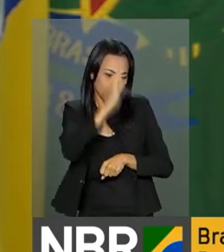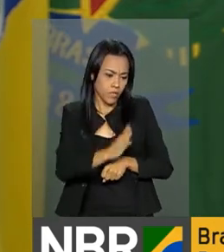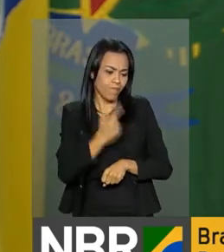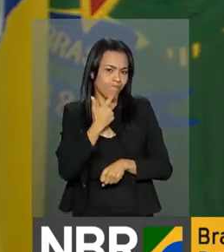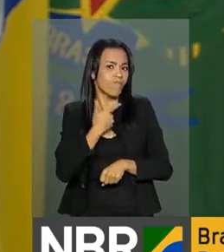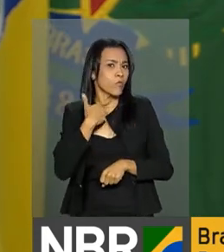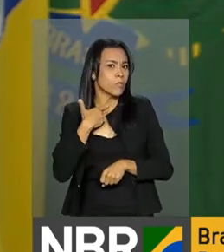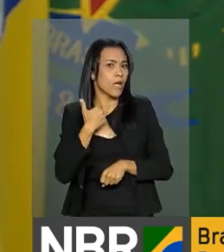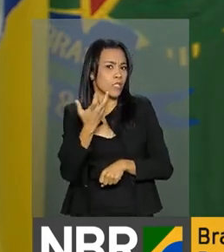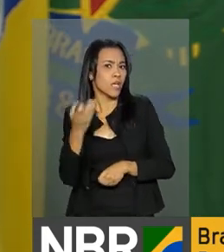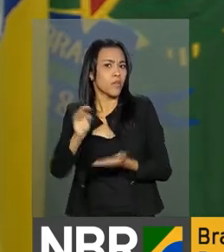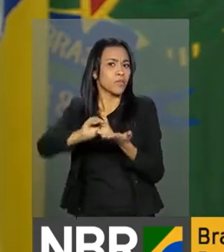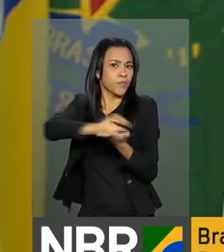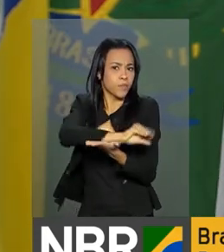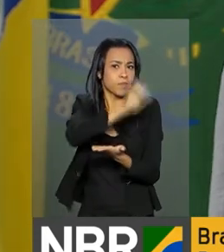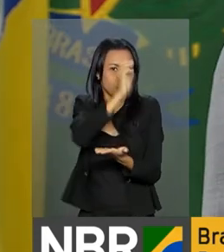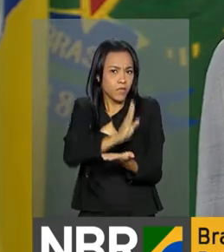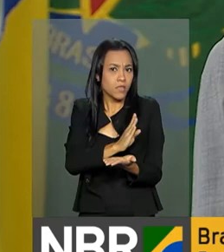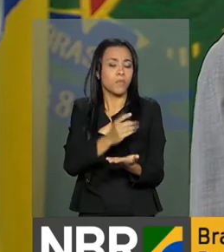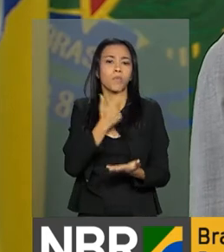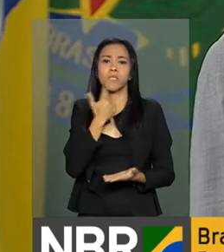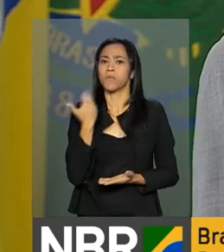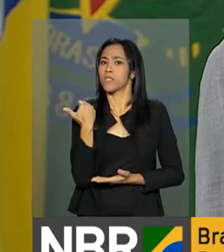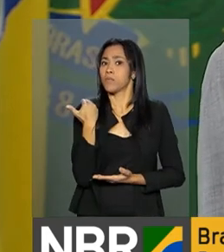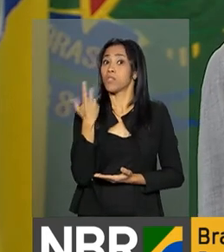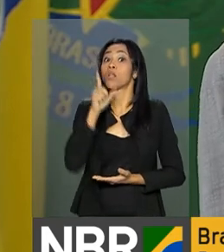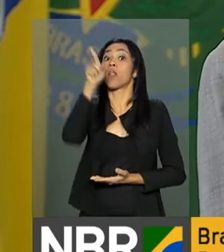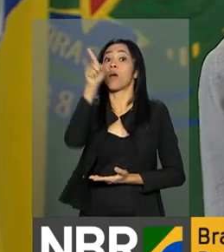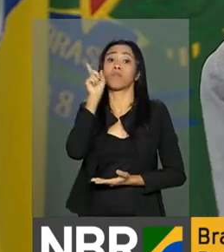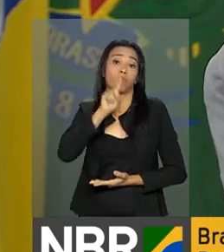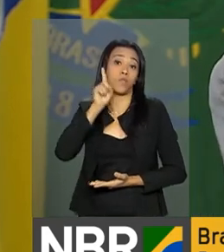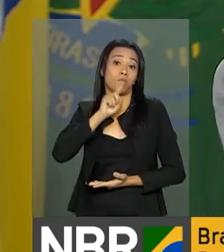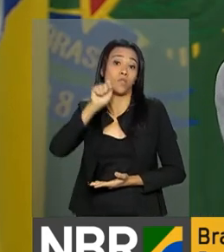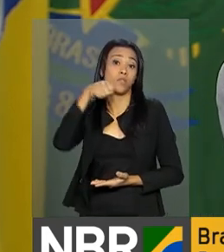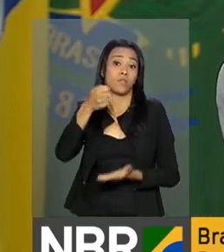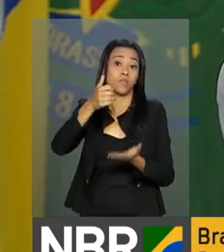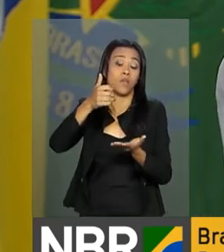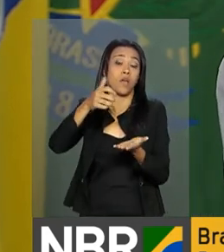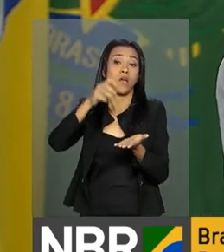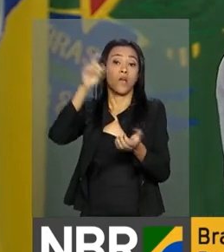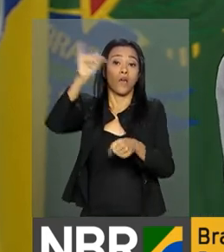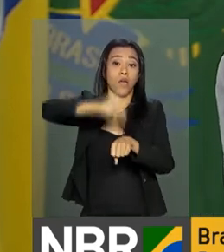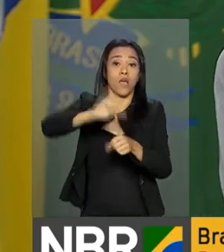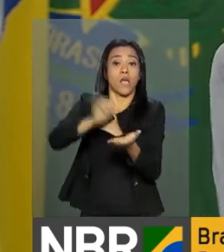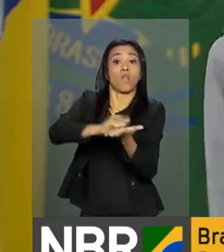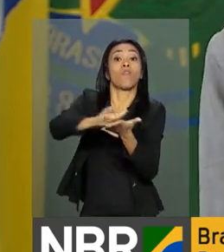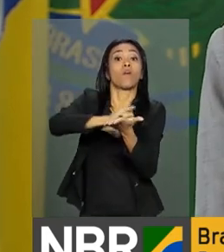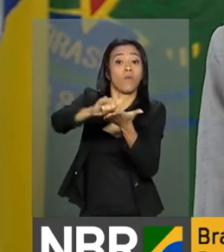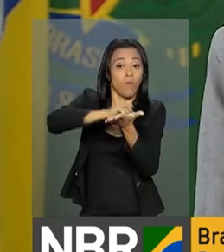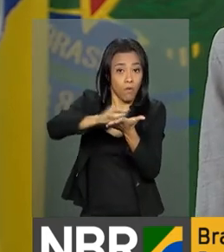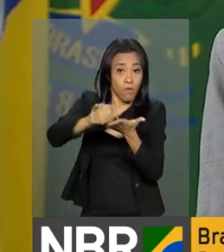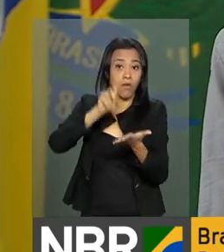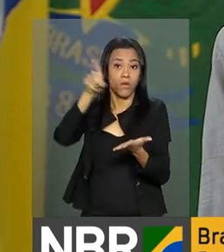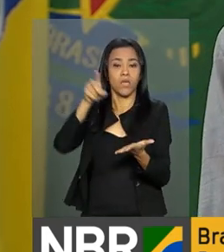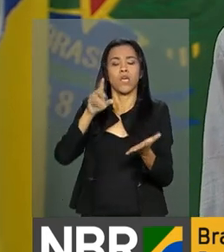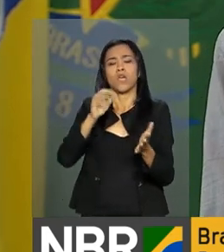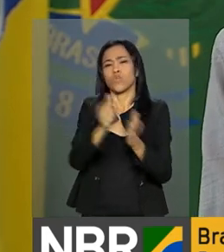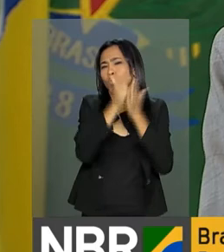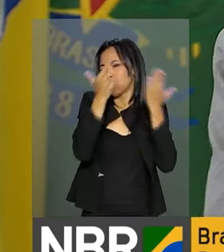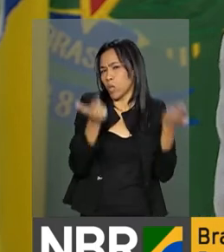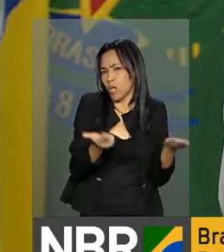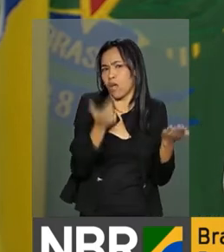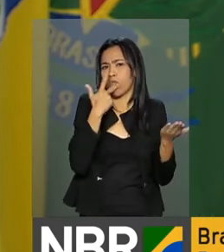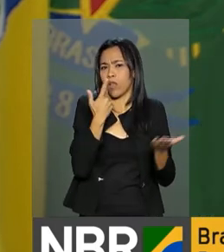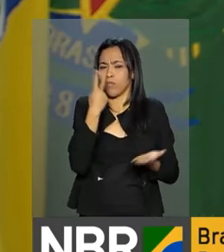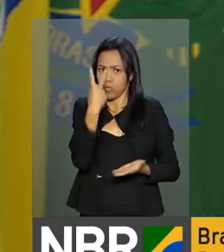no brasil ainda muito recentemente lá em nova york falando para um público de empresários vai nascer o times e depois na noite antes